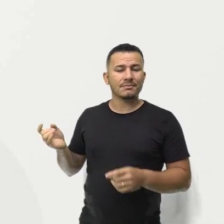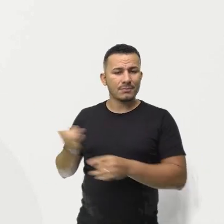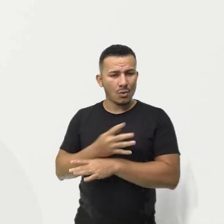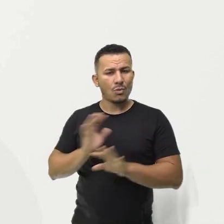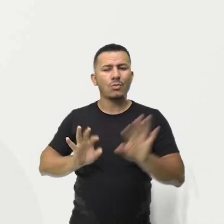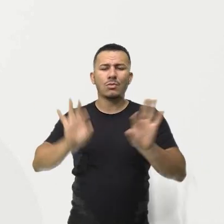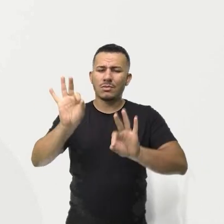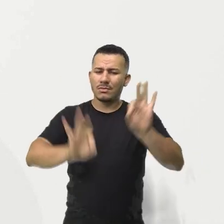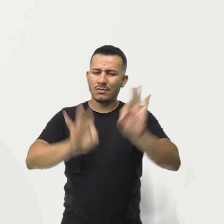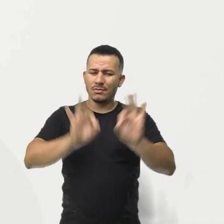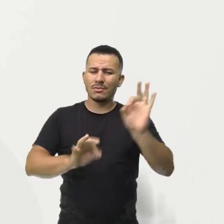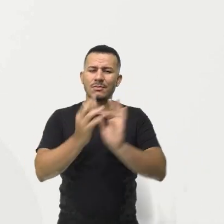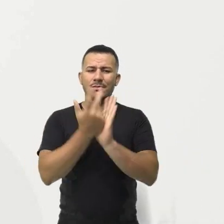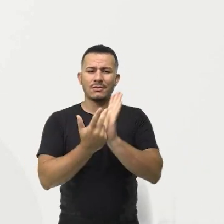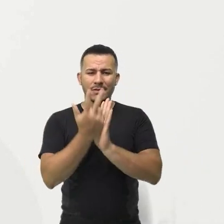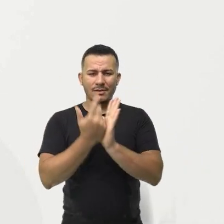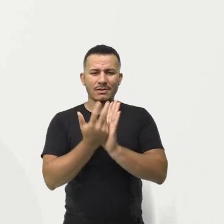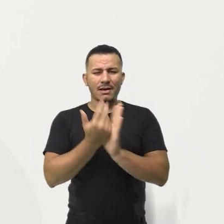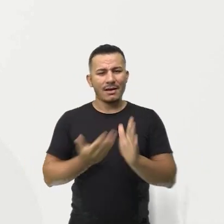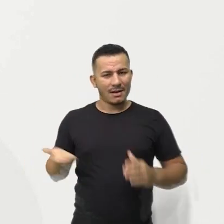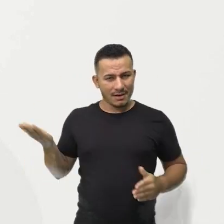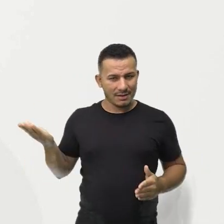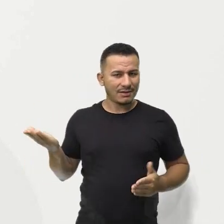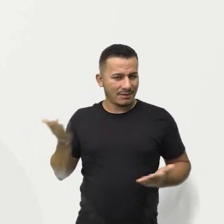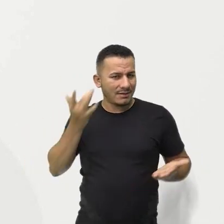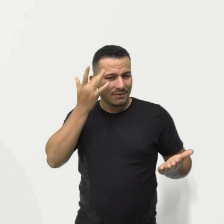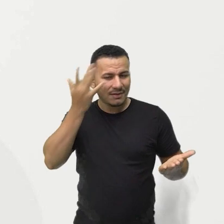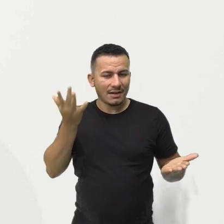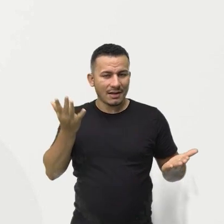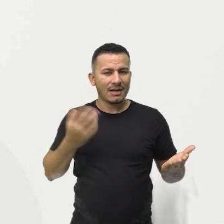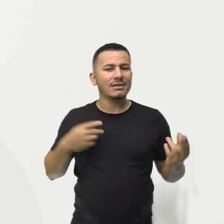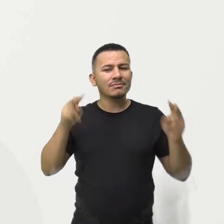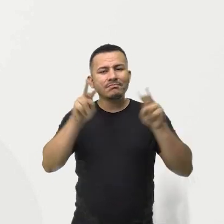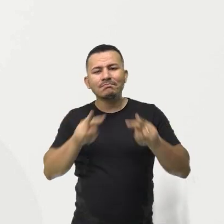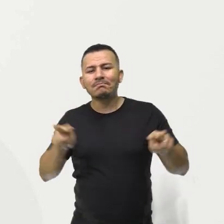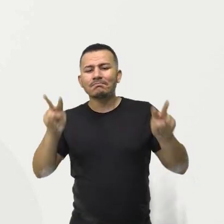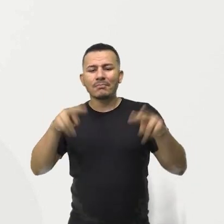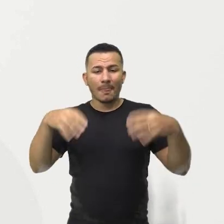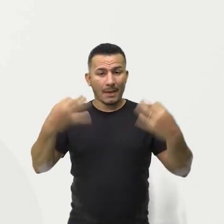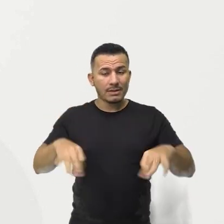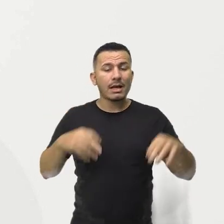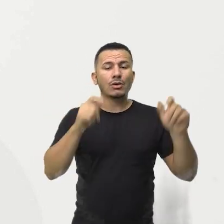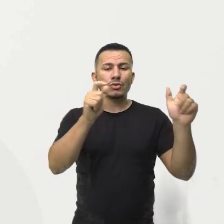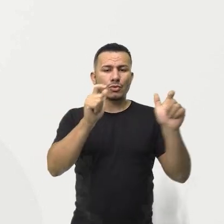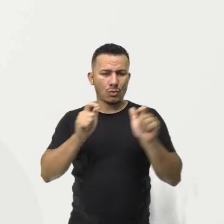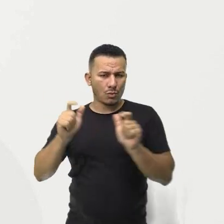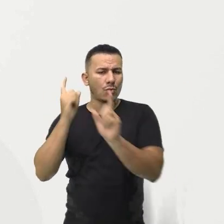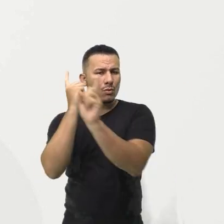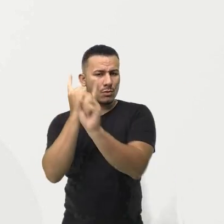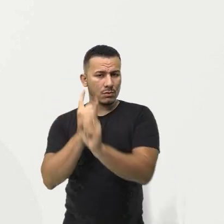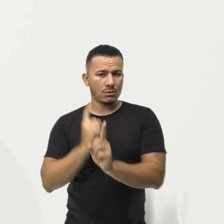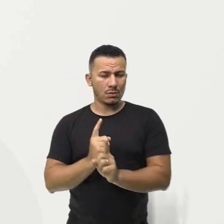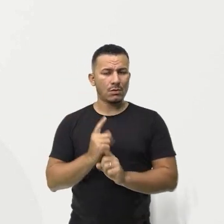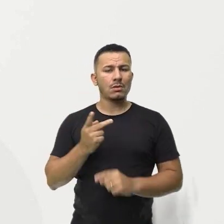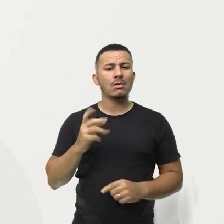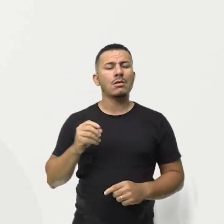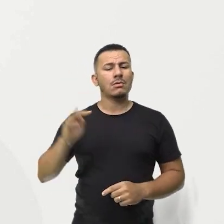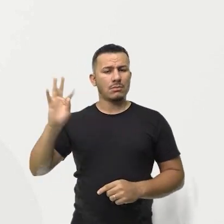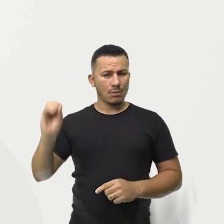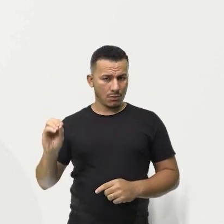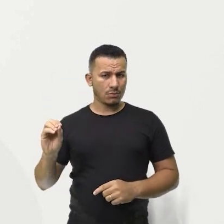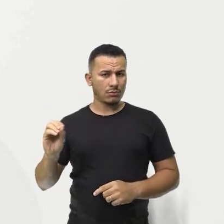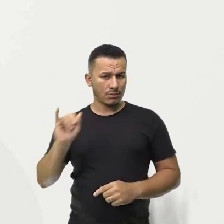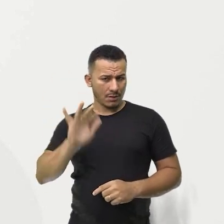pontos lá no plano cartesiano, tá bom? Para poder identificar o polígono. E aí, então, tem aí o polígono todo desenhado,